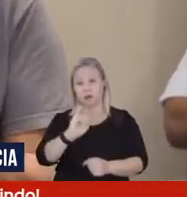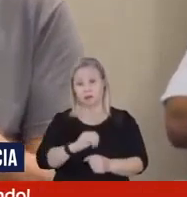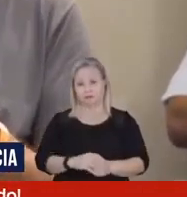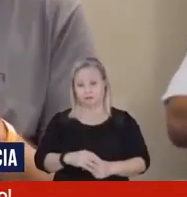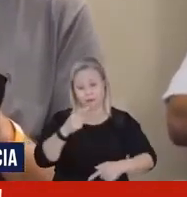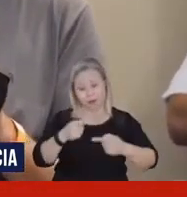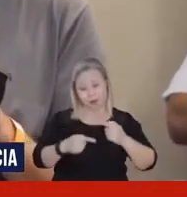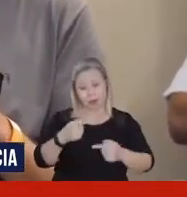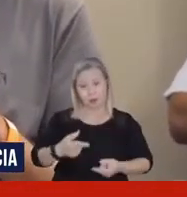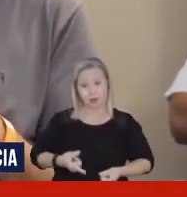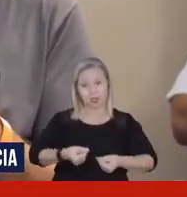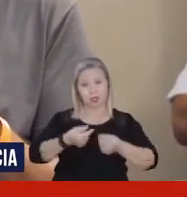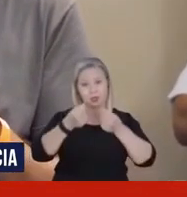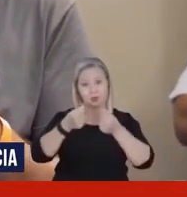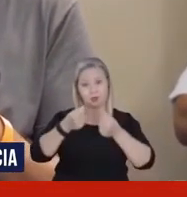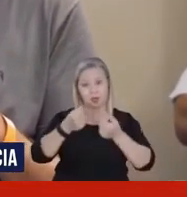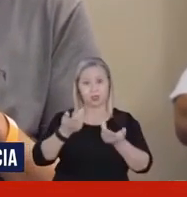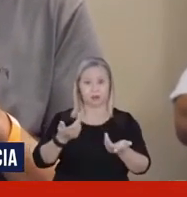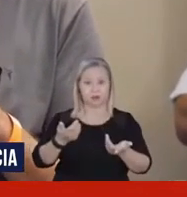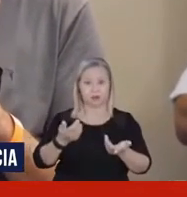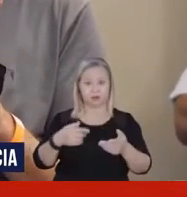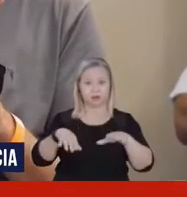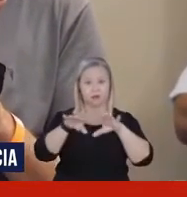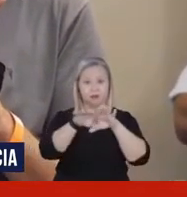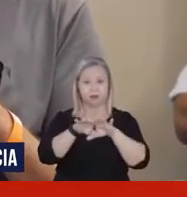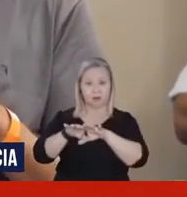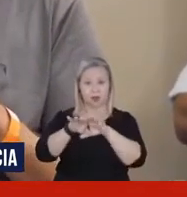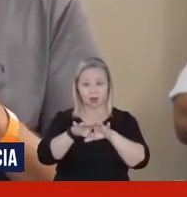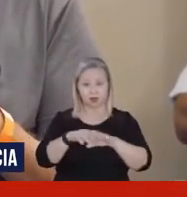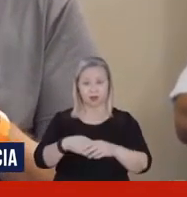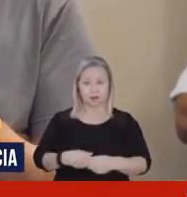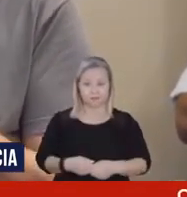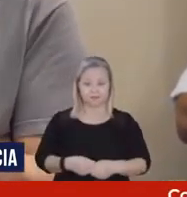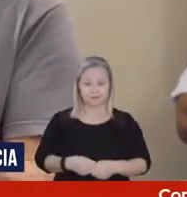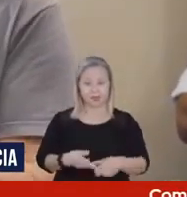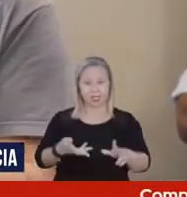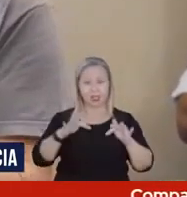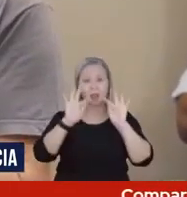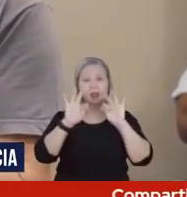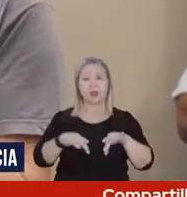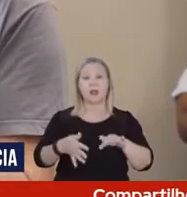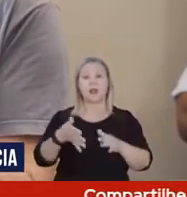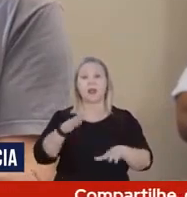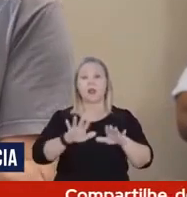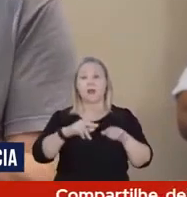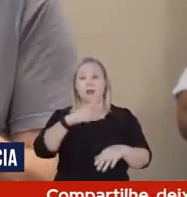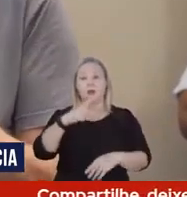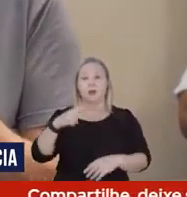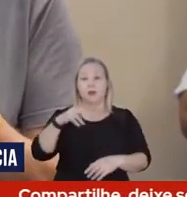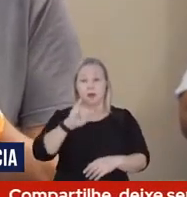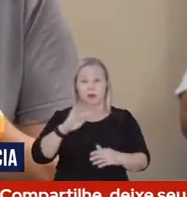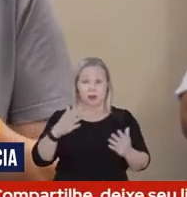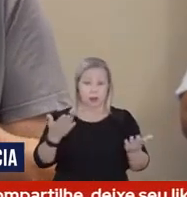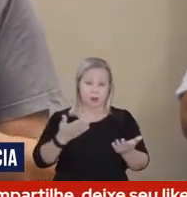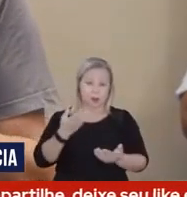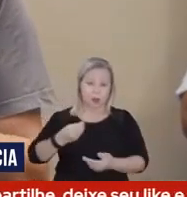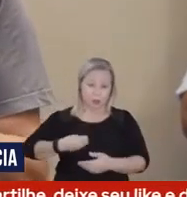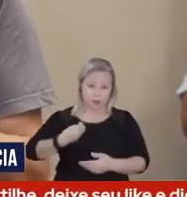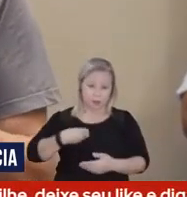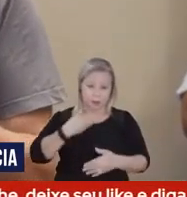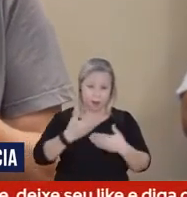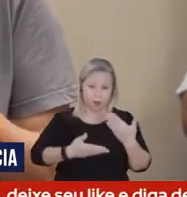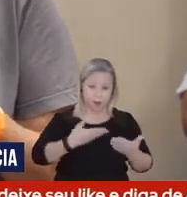população. Talvez, presidente, para finalizar, talvez o PPI e agora o que a gente está vivendo em relação aos preços, o Rio